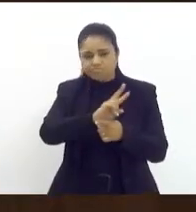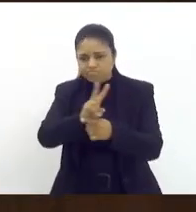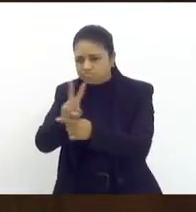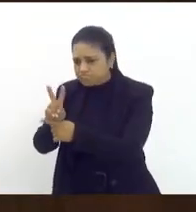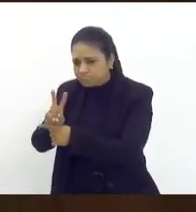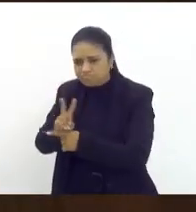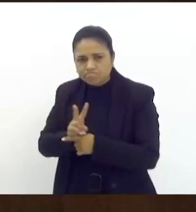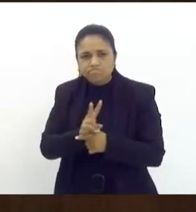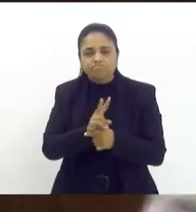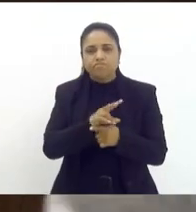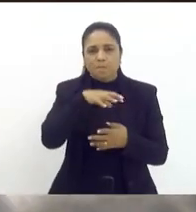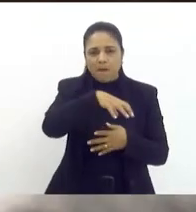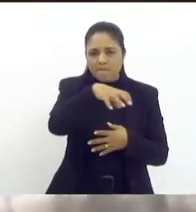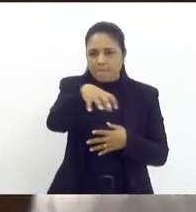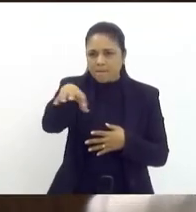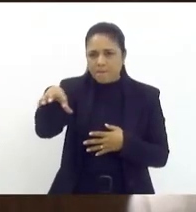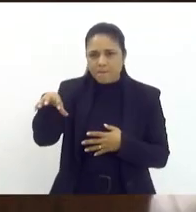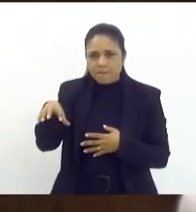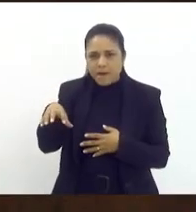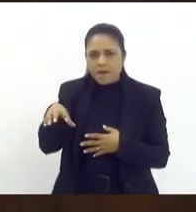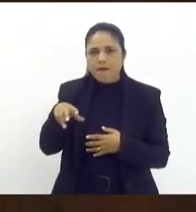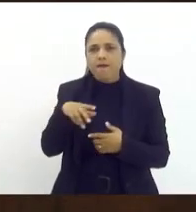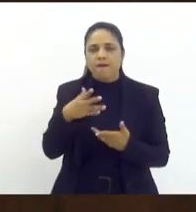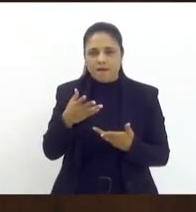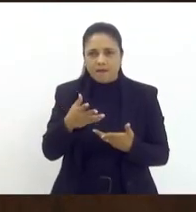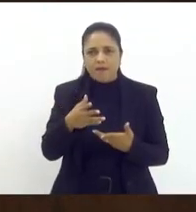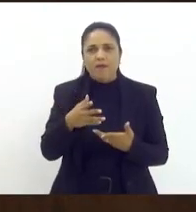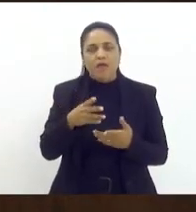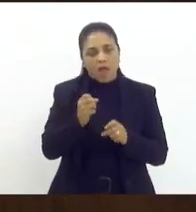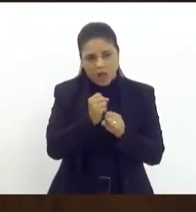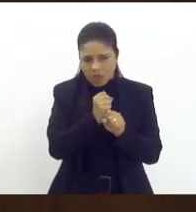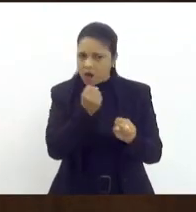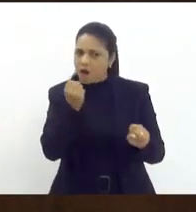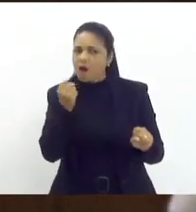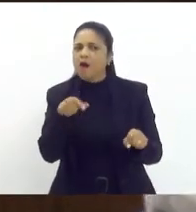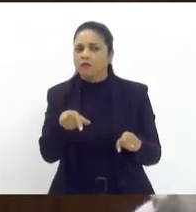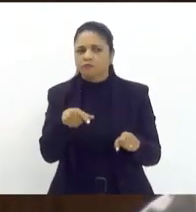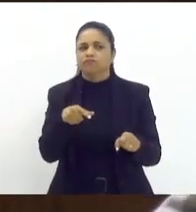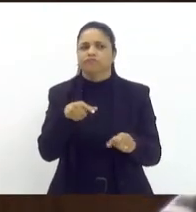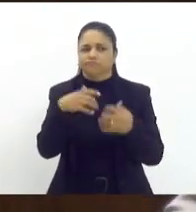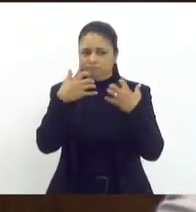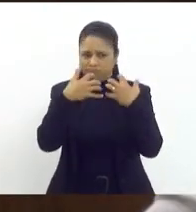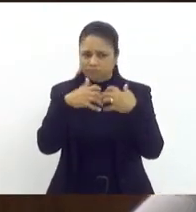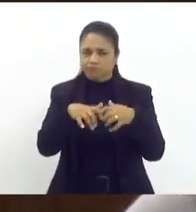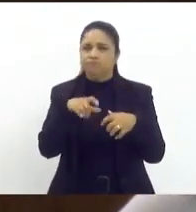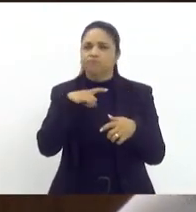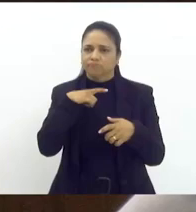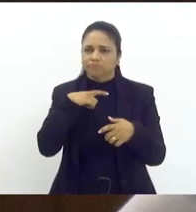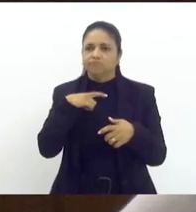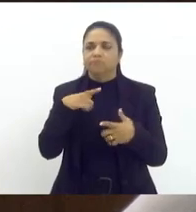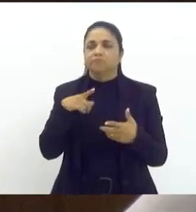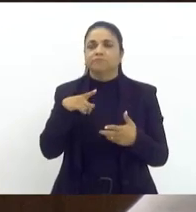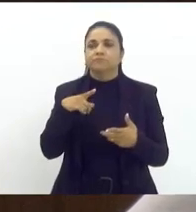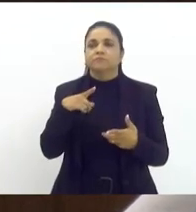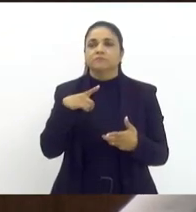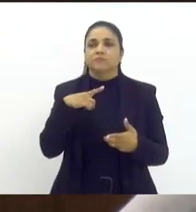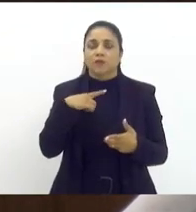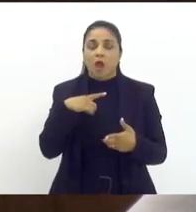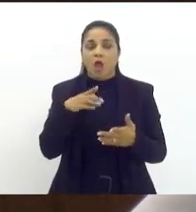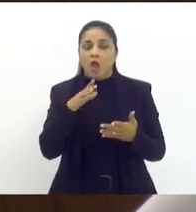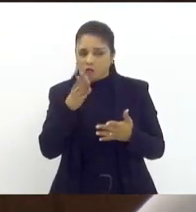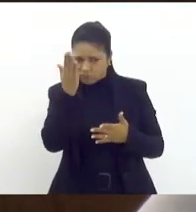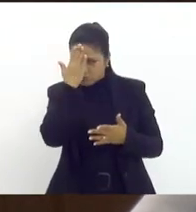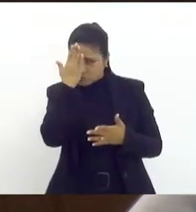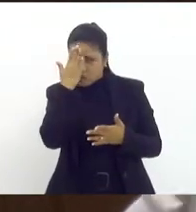muitas não é maior Mas é bem grande tem muitas unidades de conservação Eu sei disso que